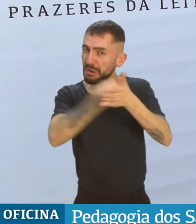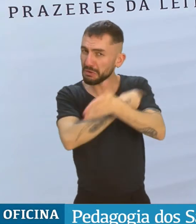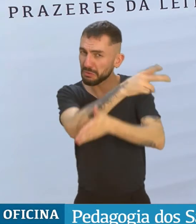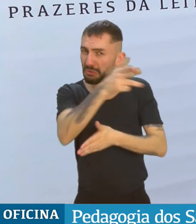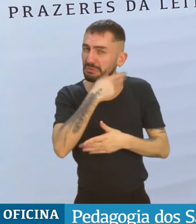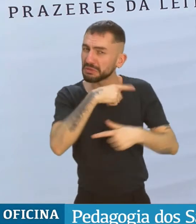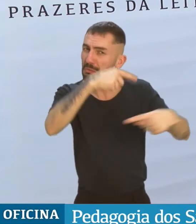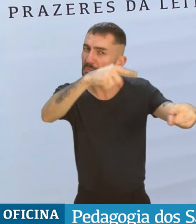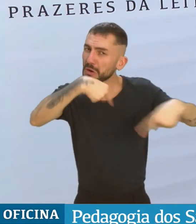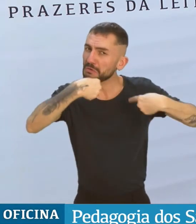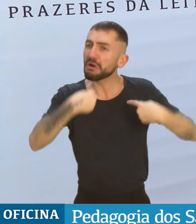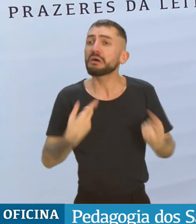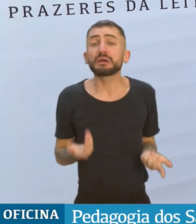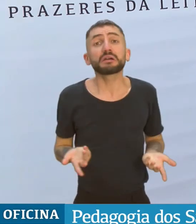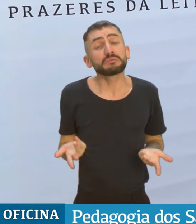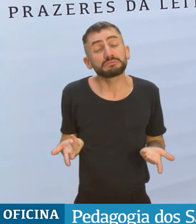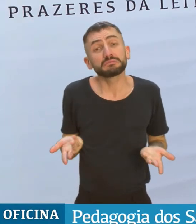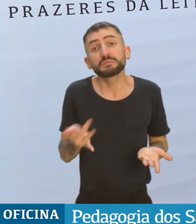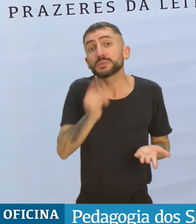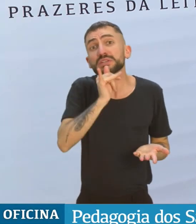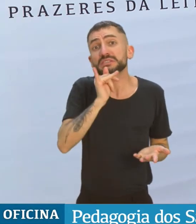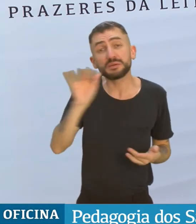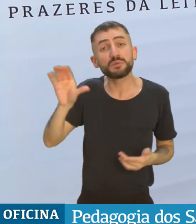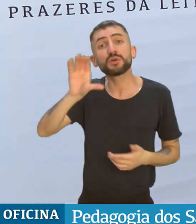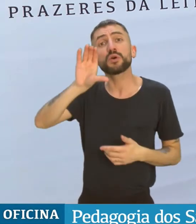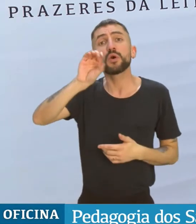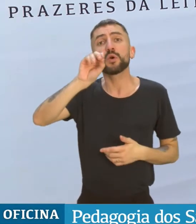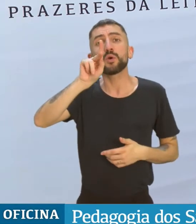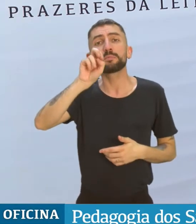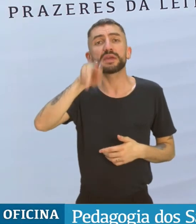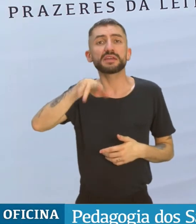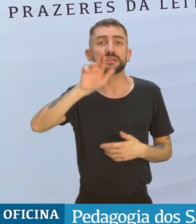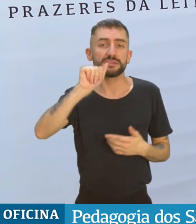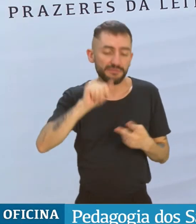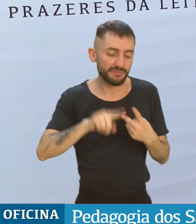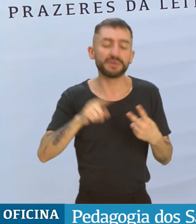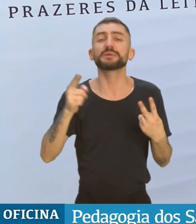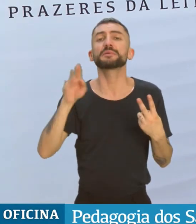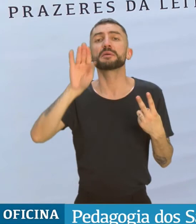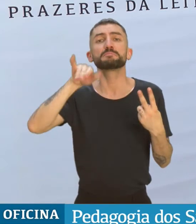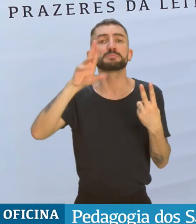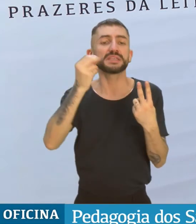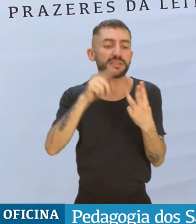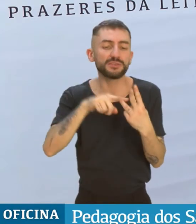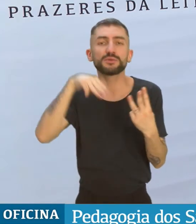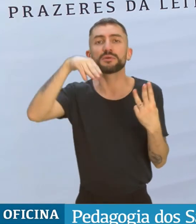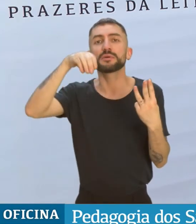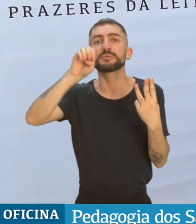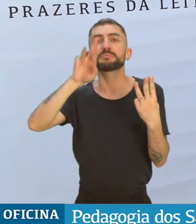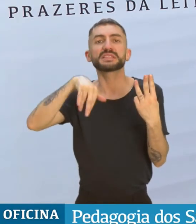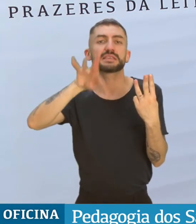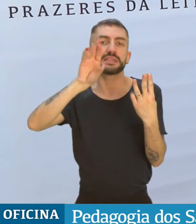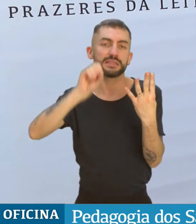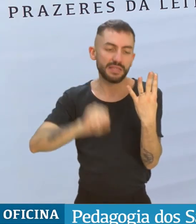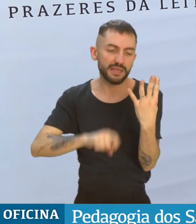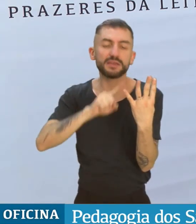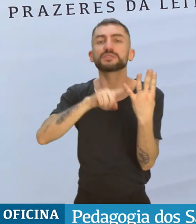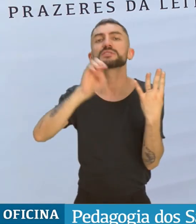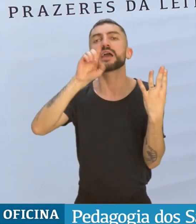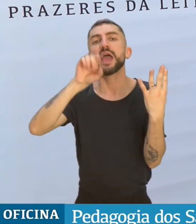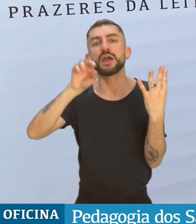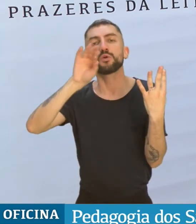Olha, eu recomendo a Cooperifa, eu recomendo o Binho, eu recomendo os Mesquiteiros, eu recomendo o Elo da Corrente, a